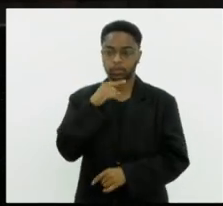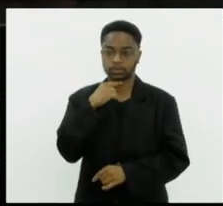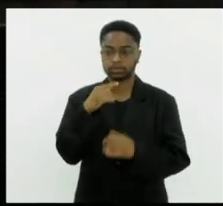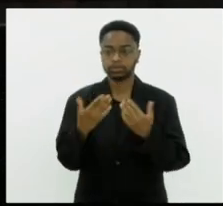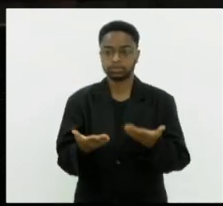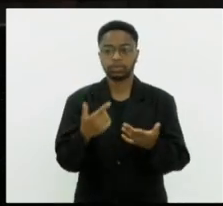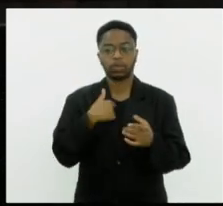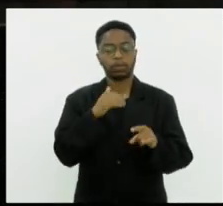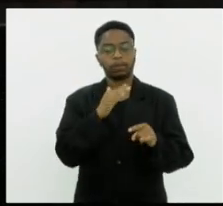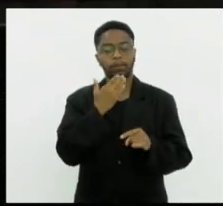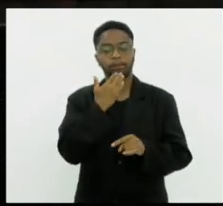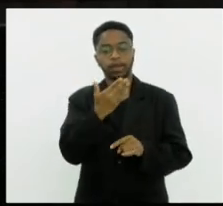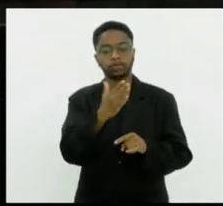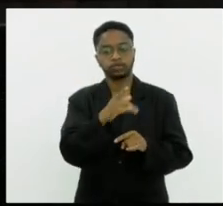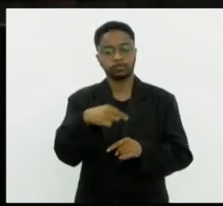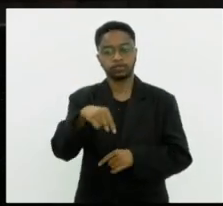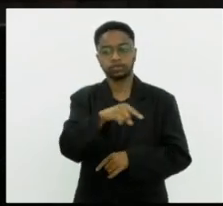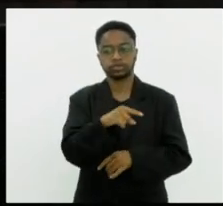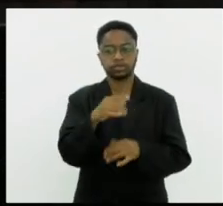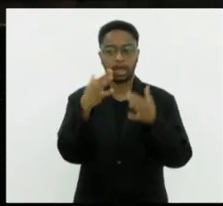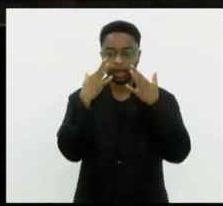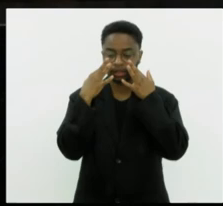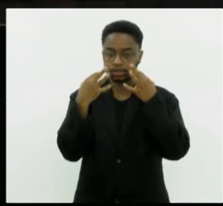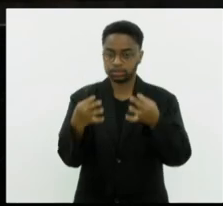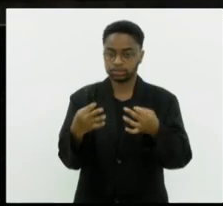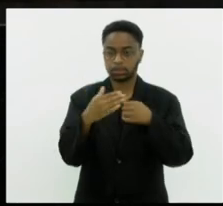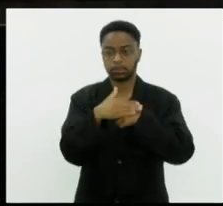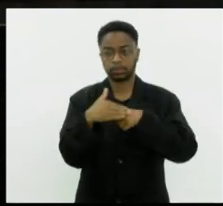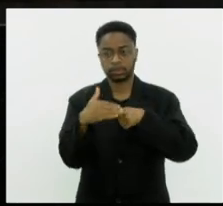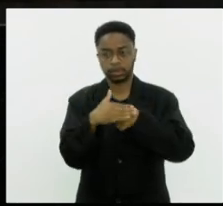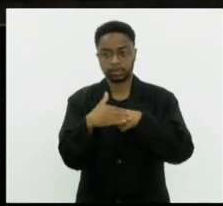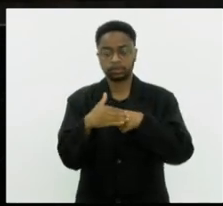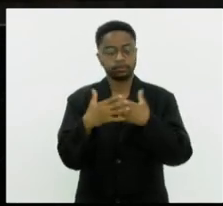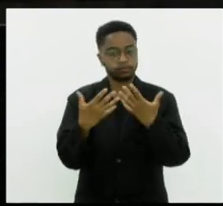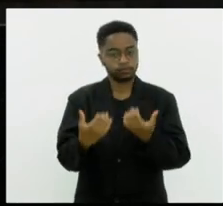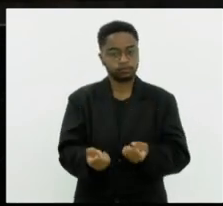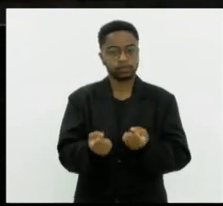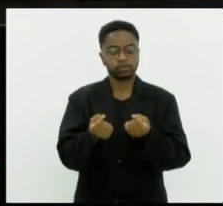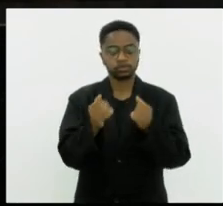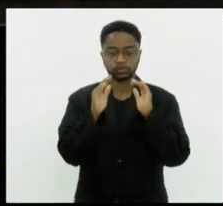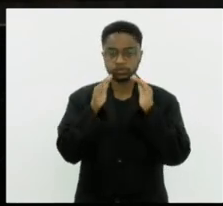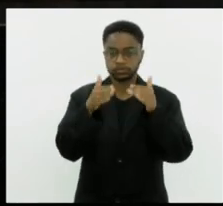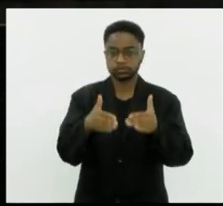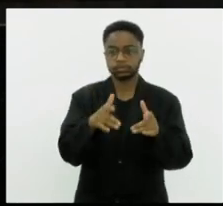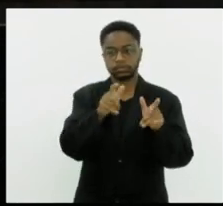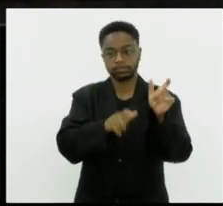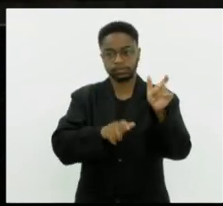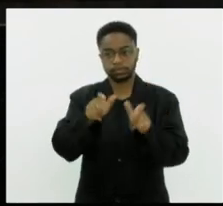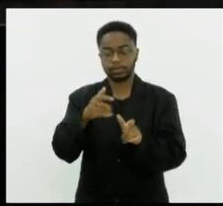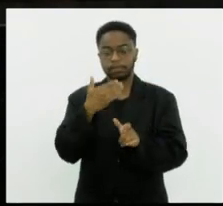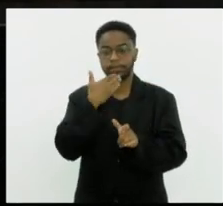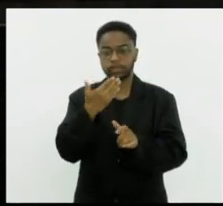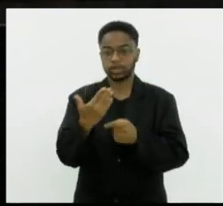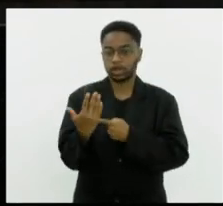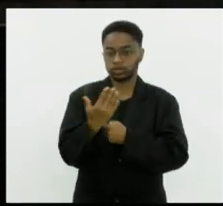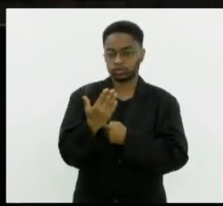peço, vamos olhar com mais carinho, vamos olhar com mais vontade para quem está pedindo